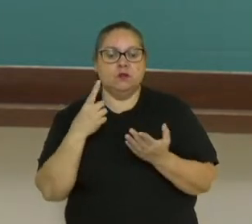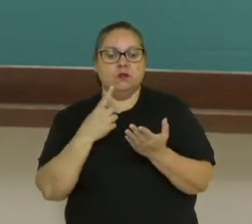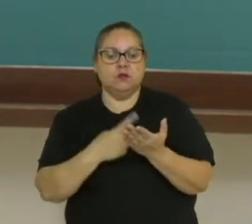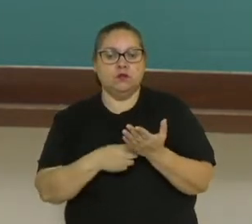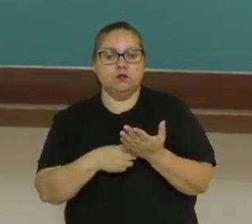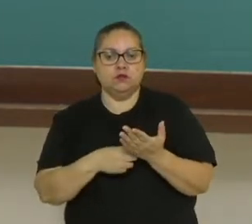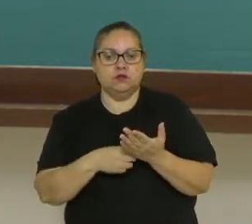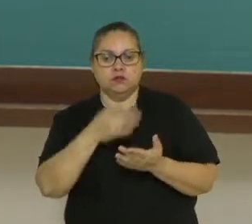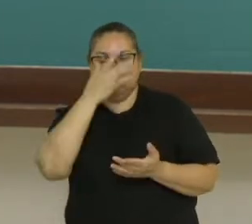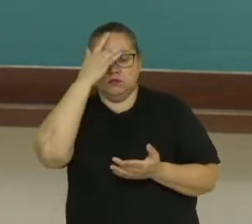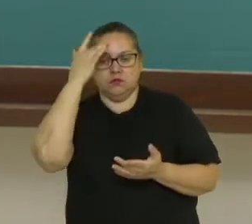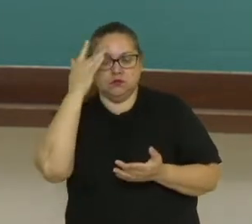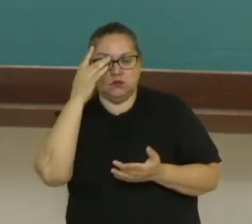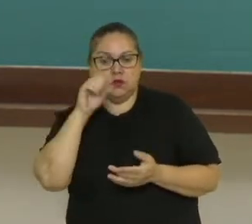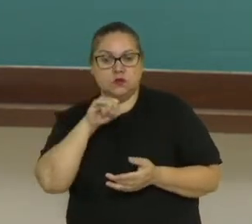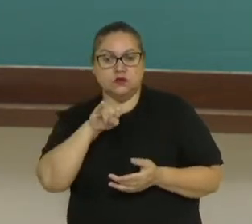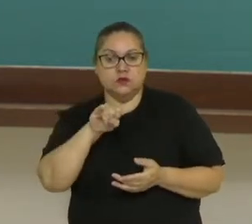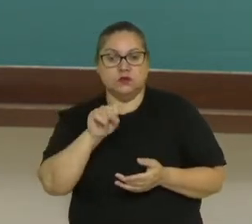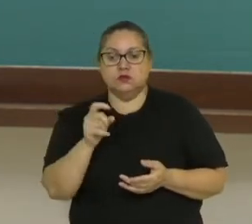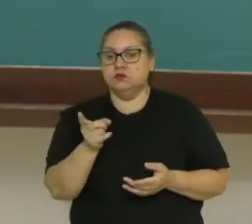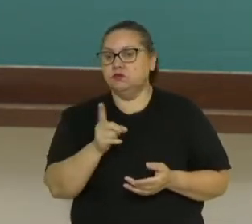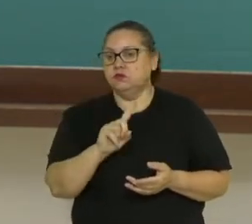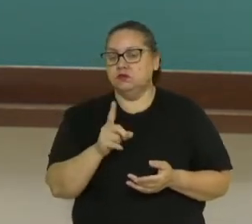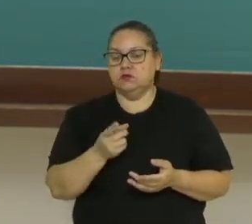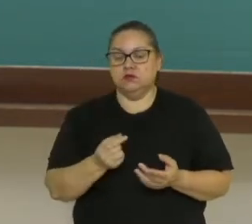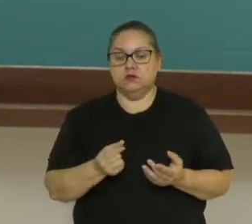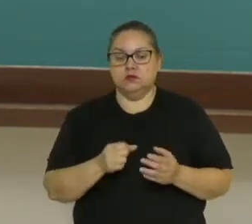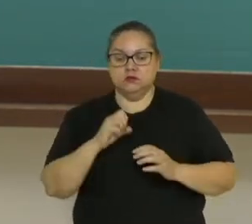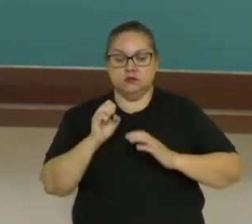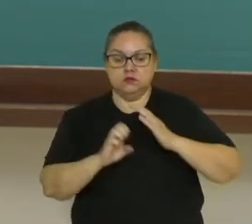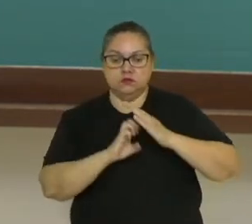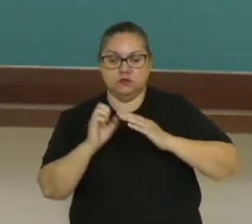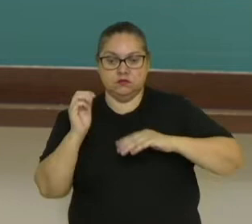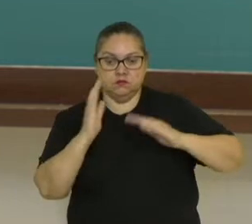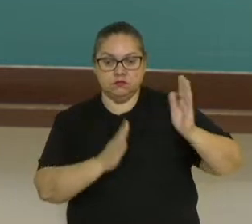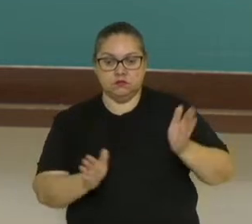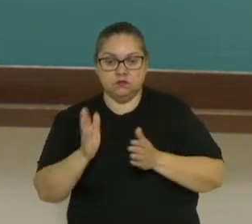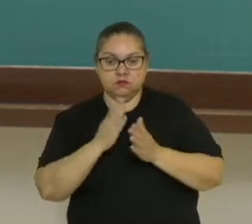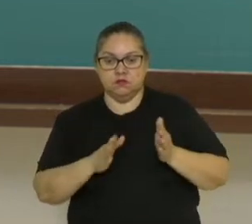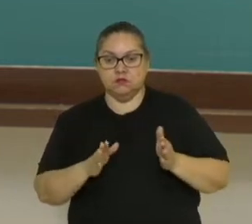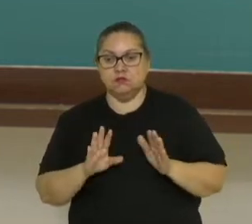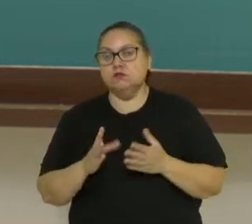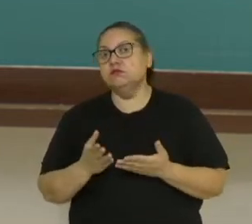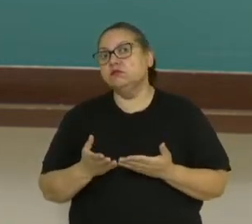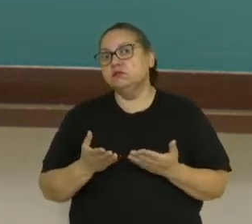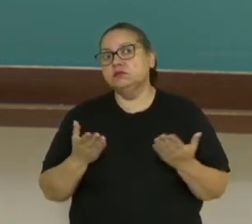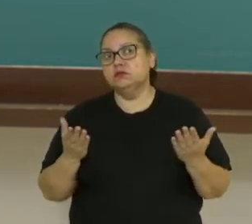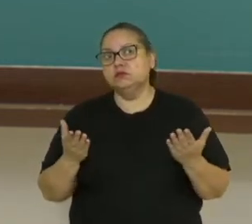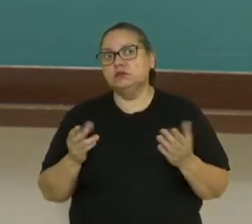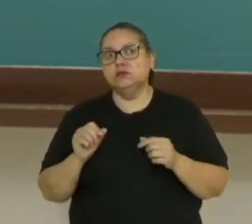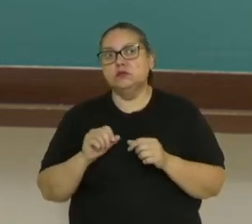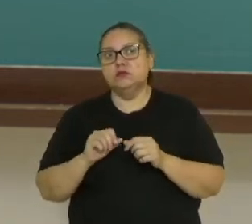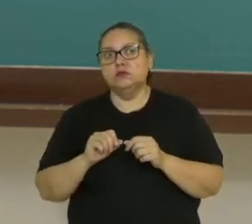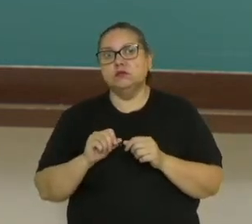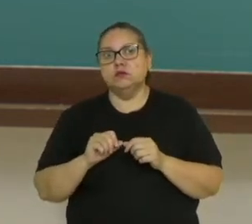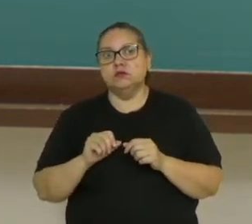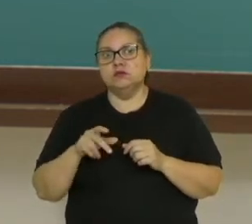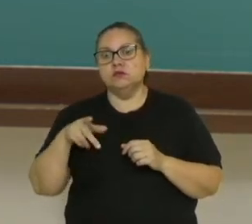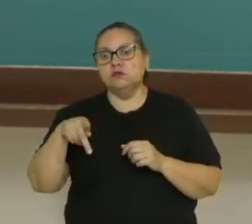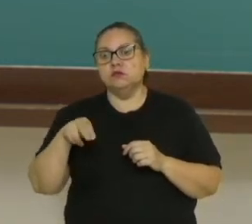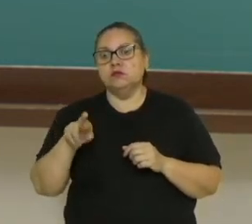de alguém ou se ela não detém os meios de produção, ela faz parte